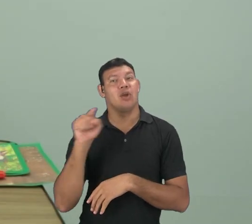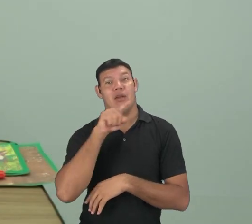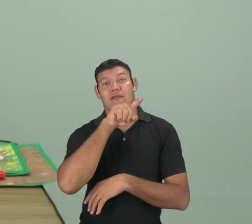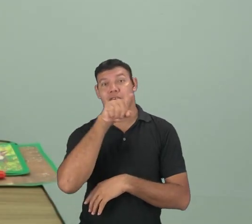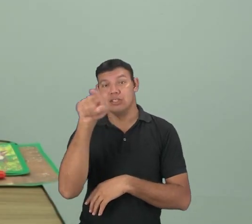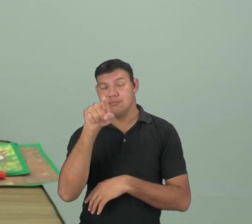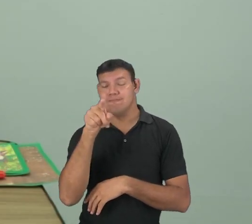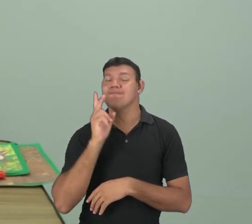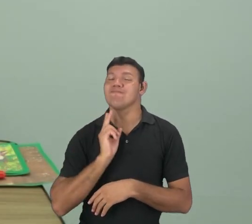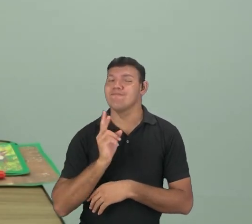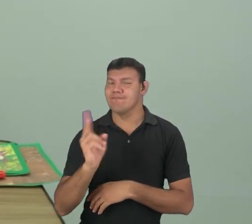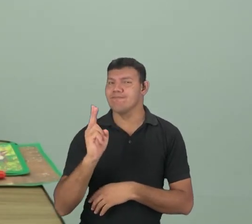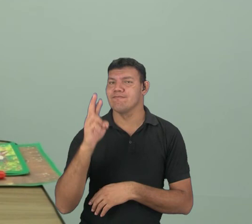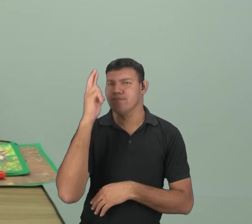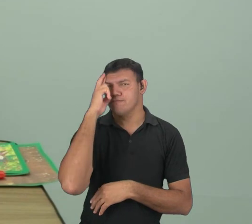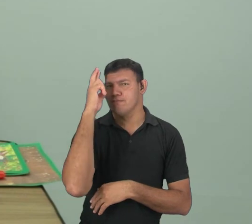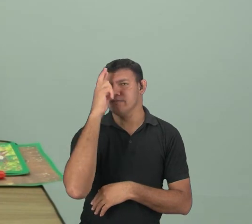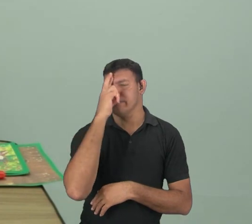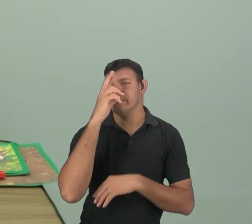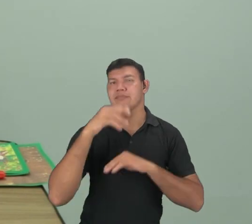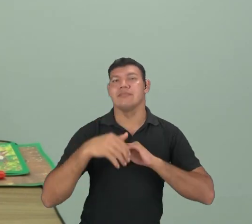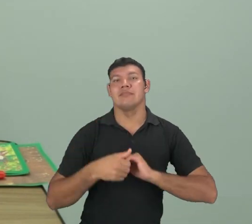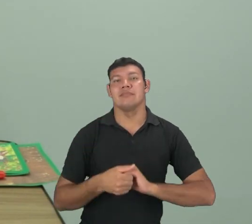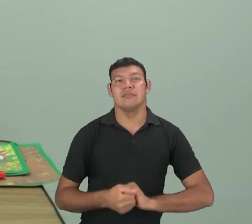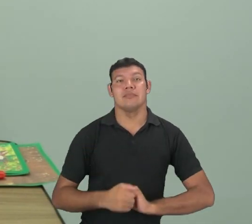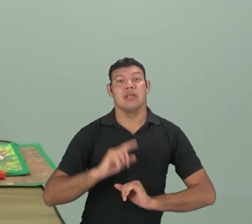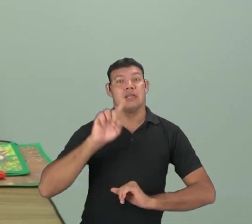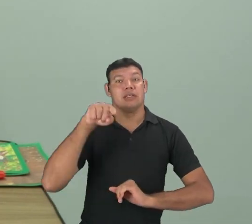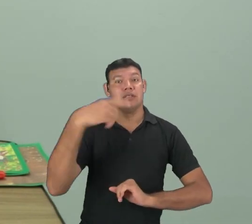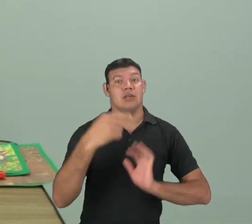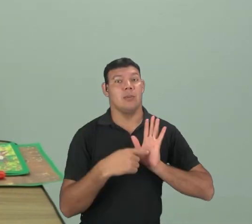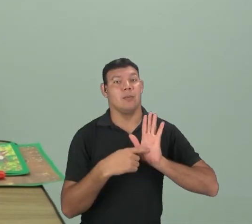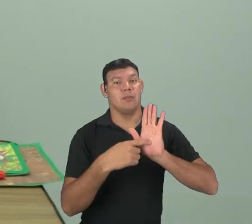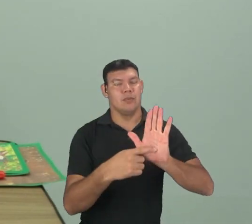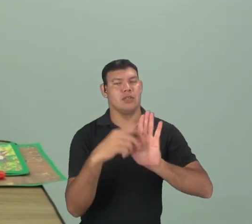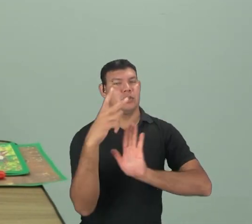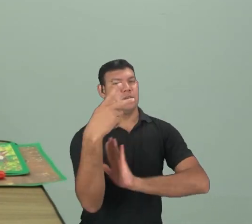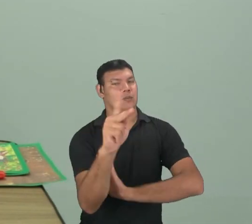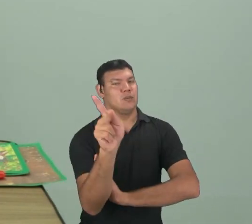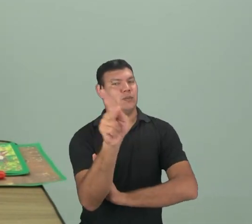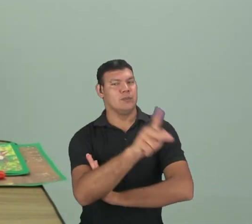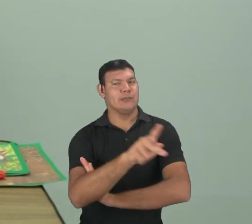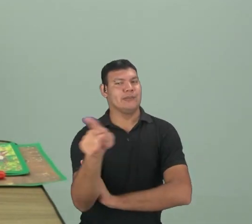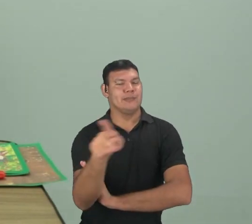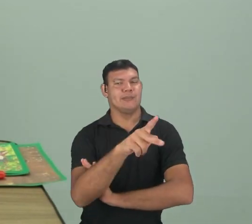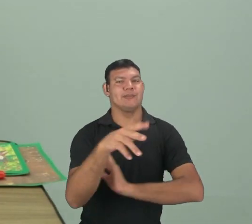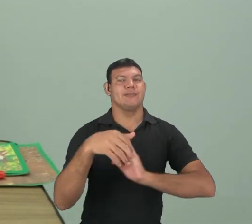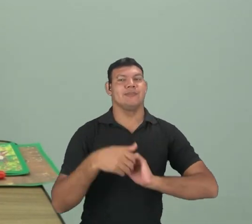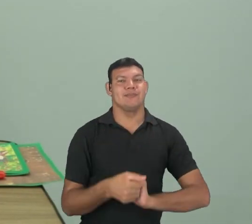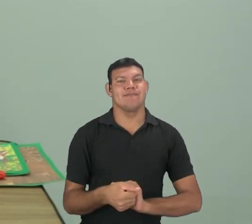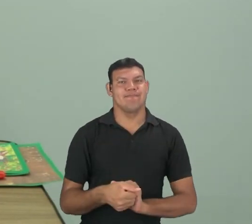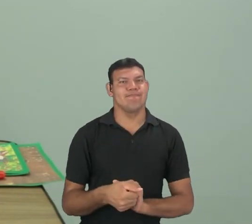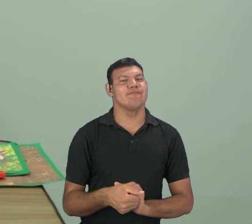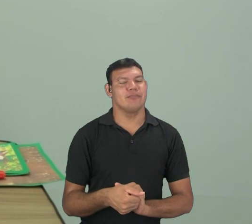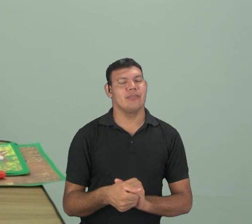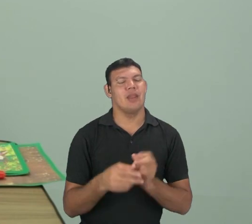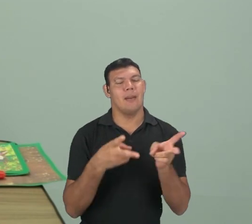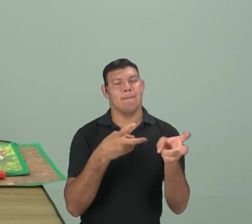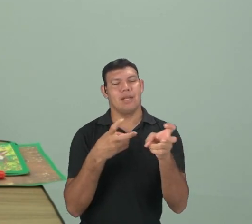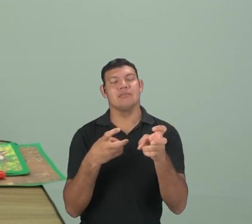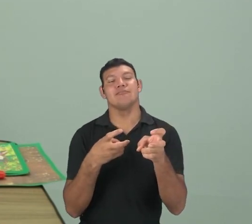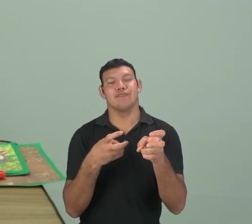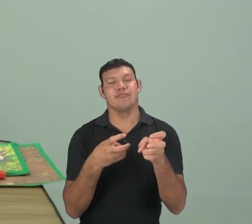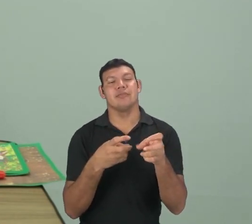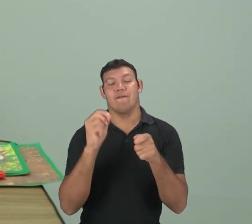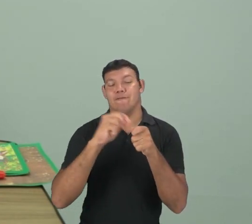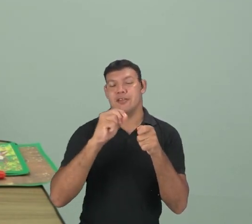pontinho, pontinho. A reticência, tá vendo? Agora você vai continuar essa história e depois vai mostrar para sua professora, né? Para